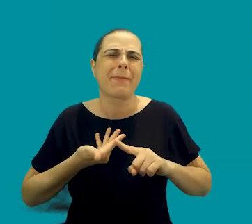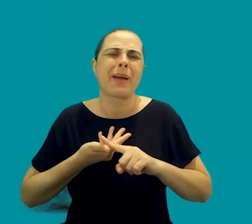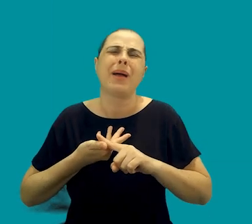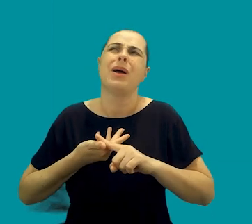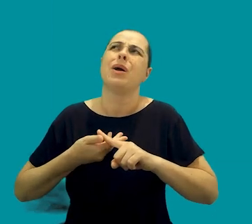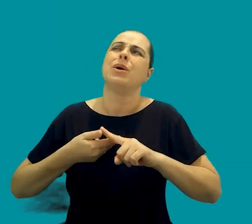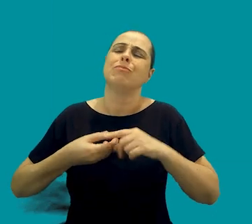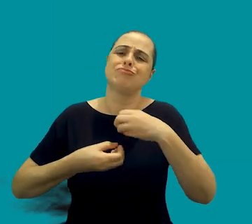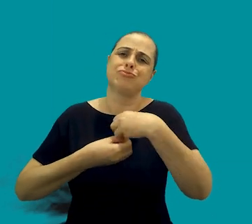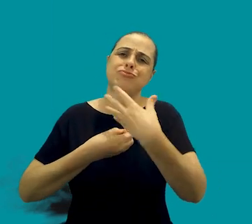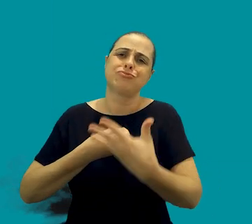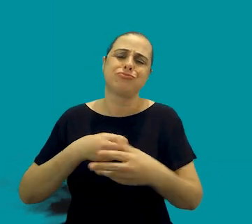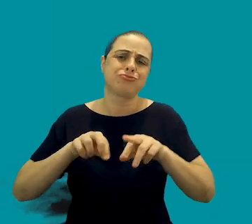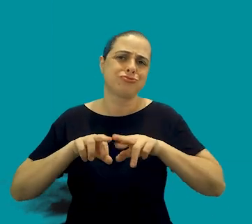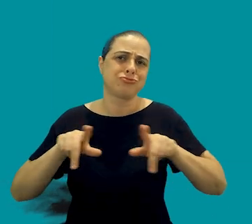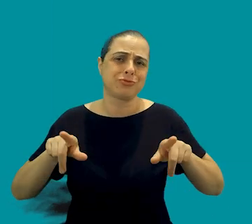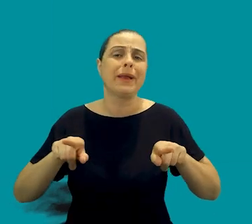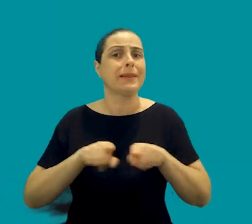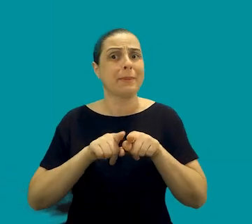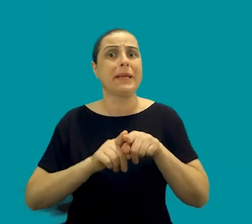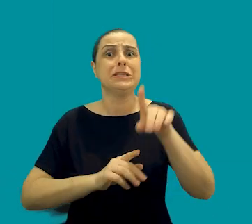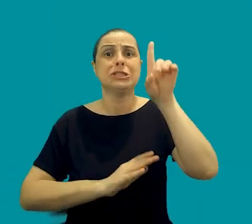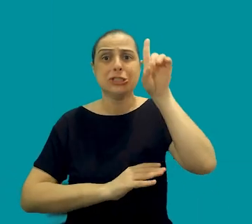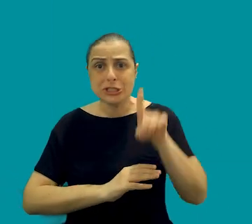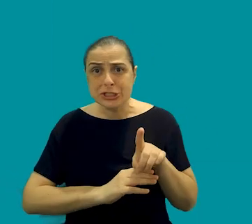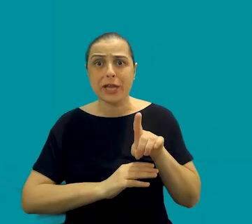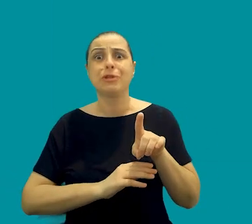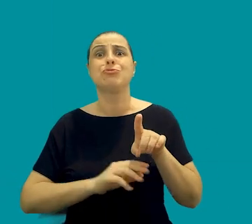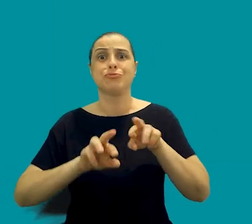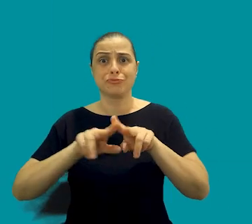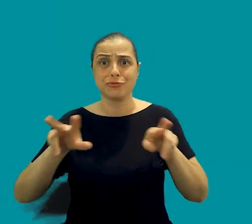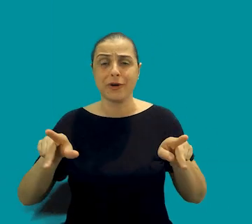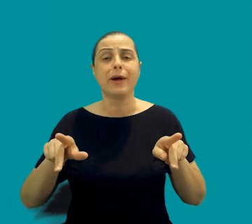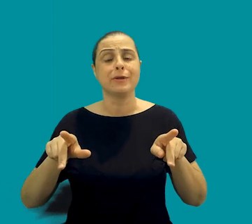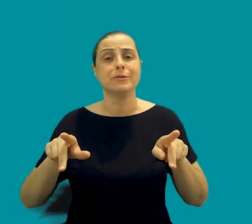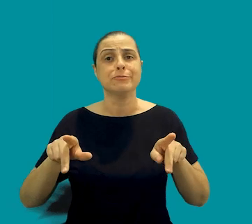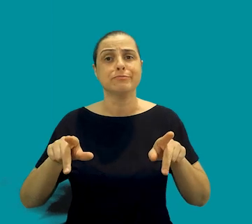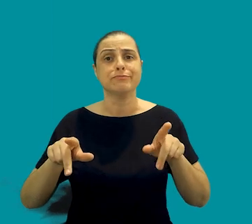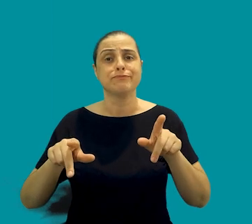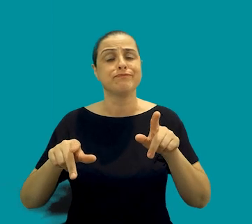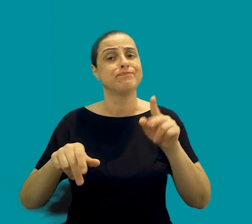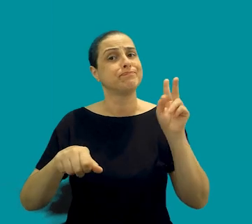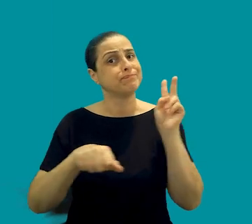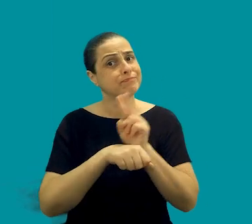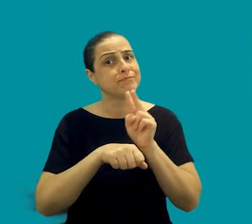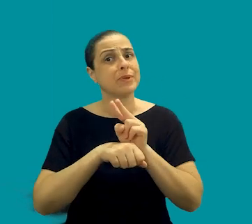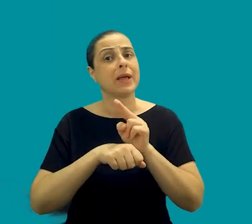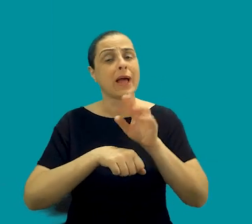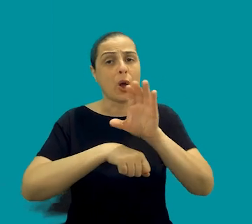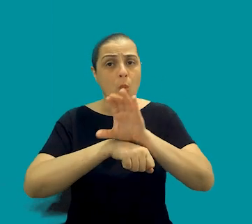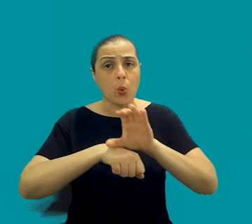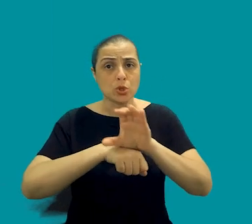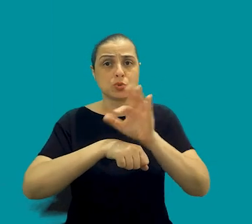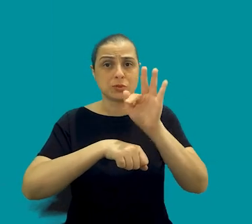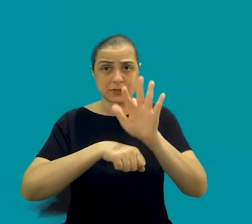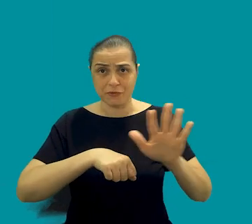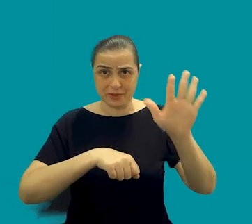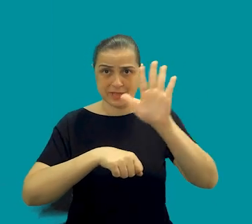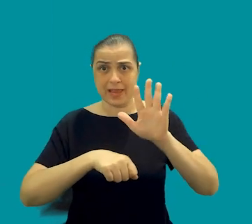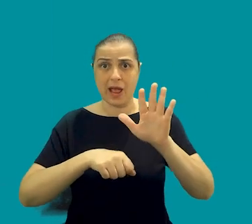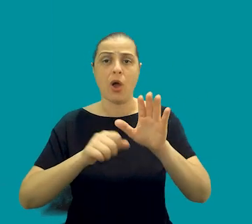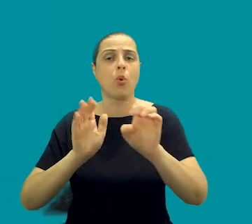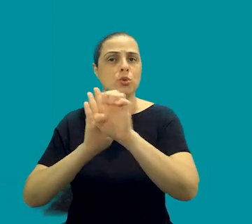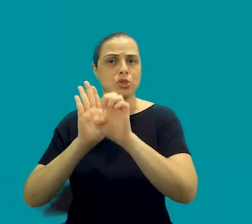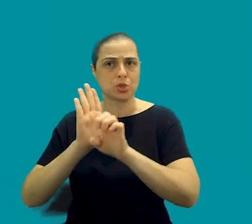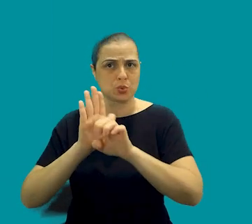miríade de dimensões ou de direitos que são resguardados, são garantidos pela Constituição, pelo Estatuto